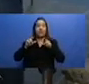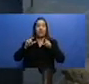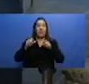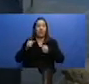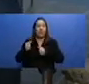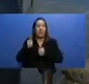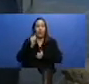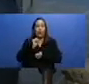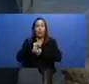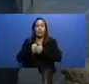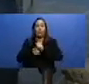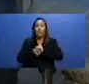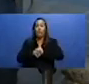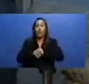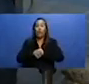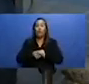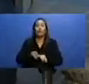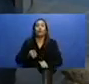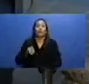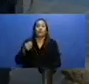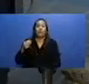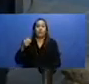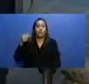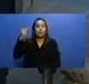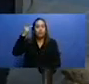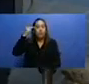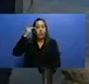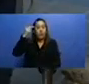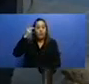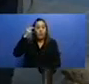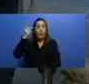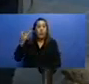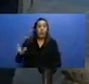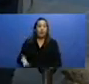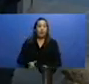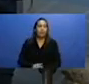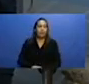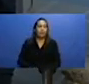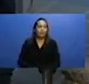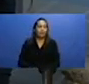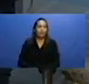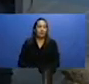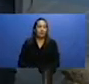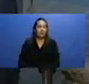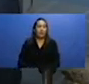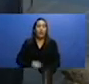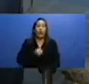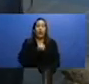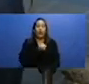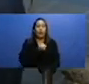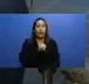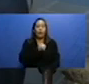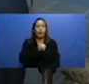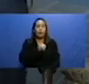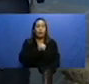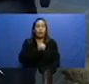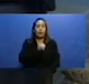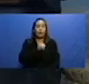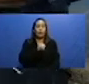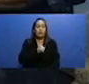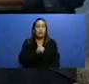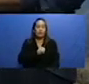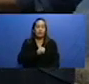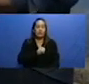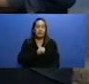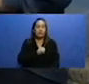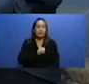é improvável você ir assistir? Opa, passei aqui sem querer. Voltando lá. Para você é improvável ou